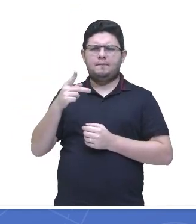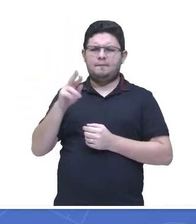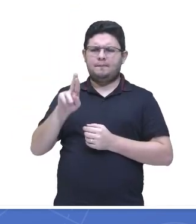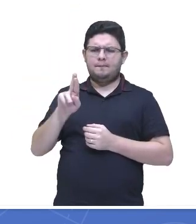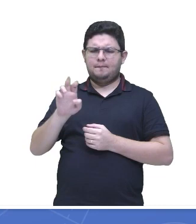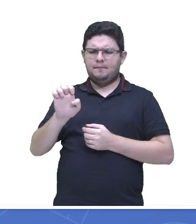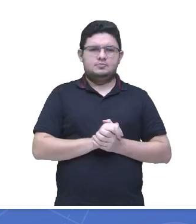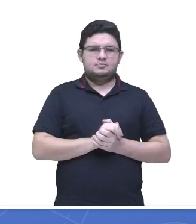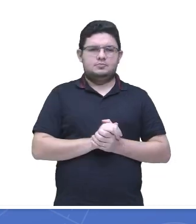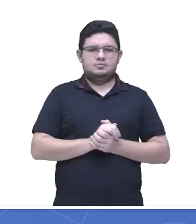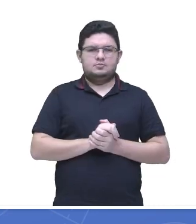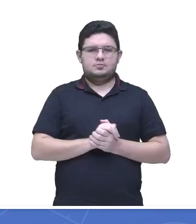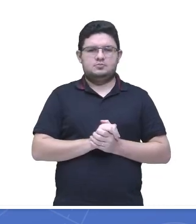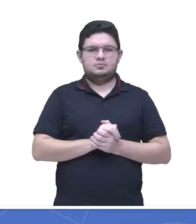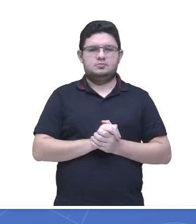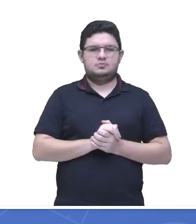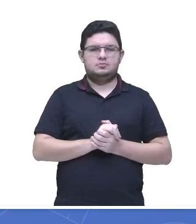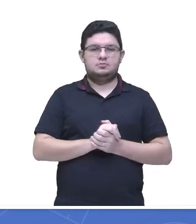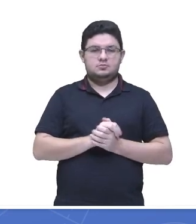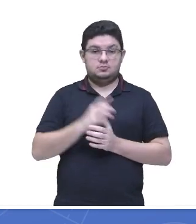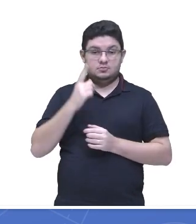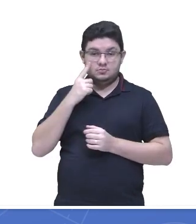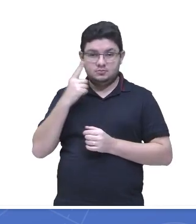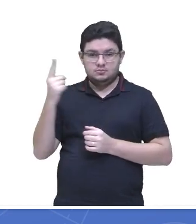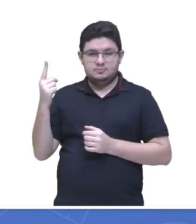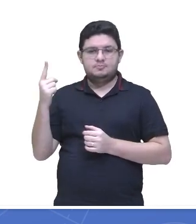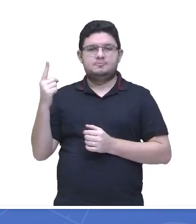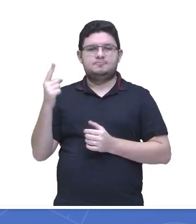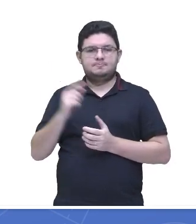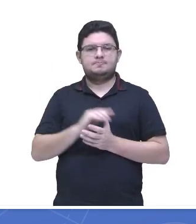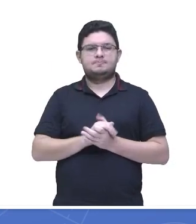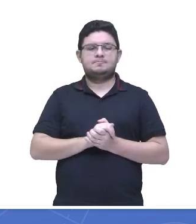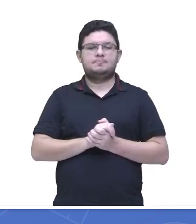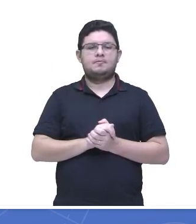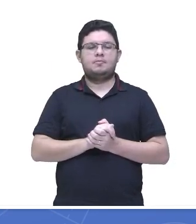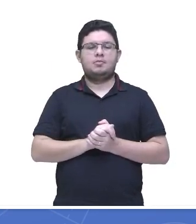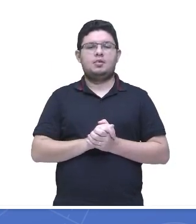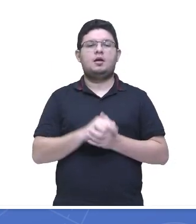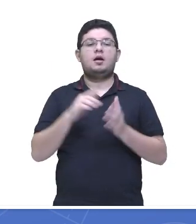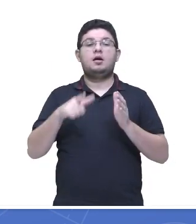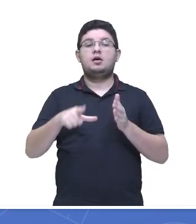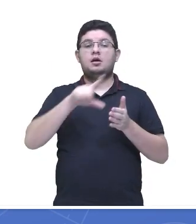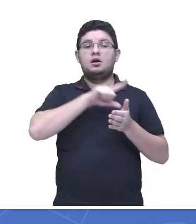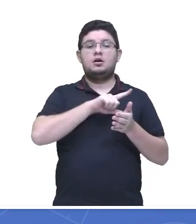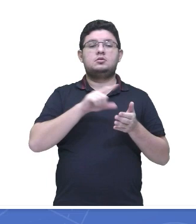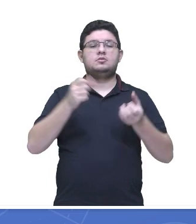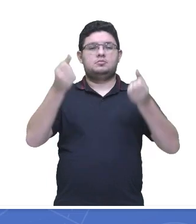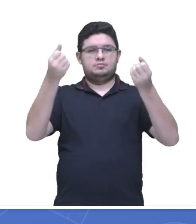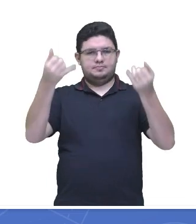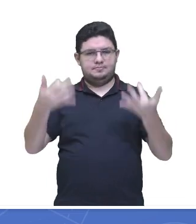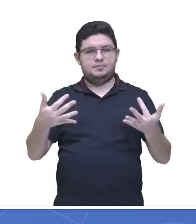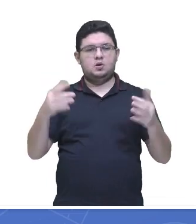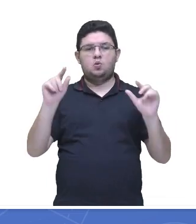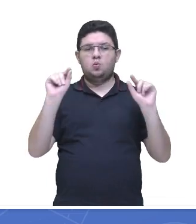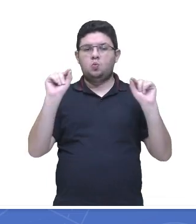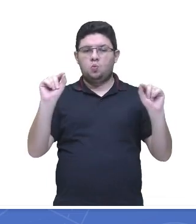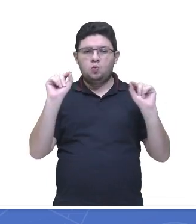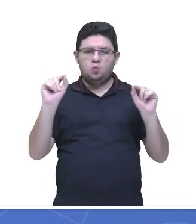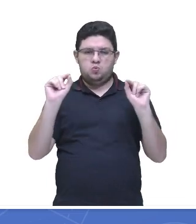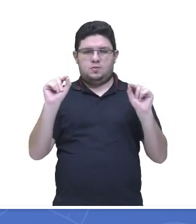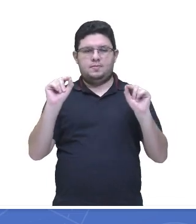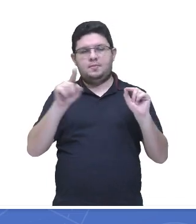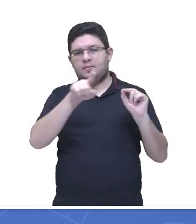prefixos. Let's go! Aqui, gente, antes de definir, né, eu gostaria de mostrar para vocês, falar para